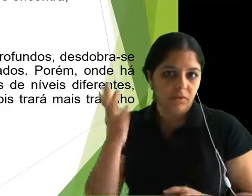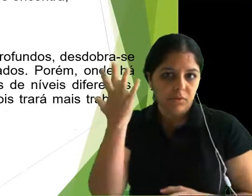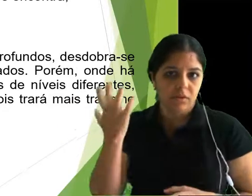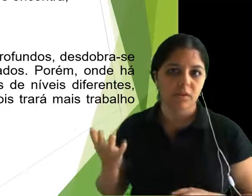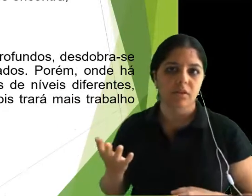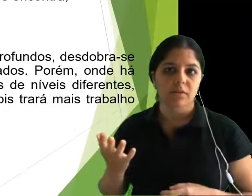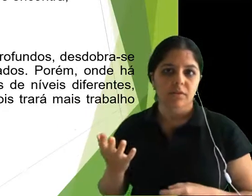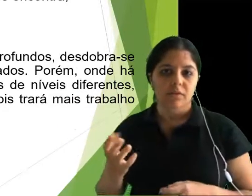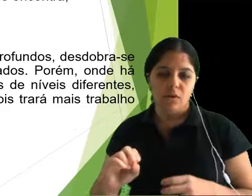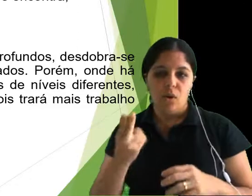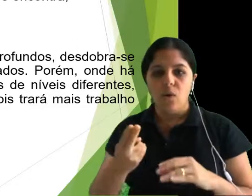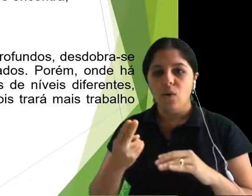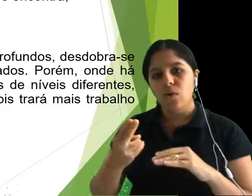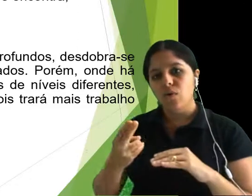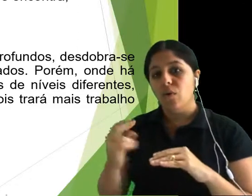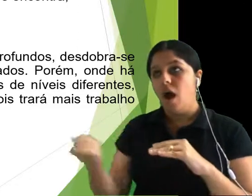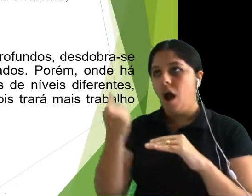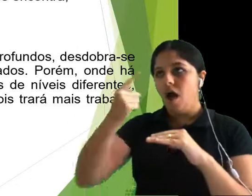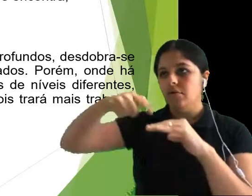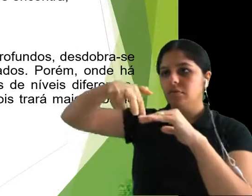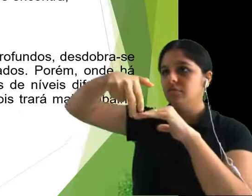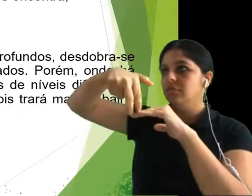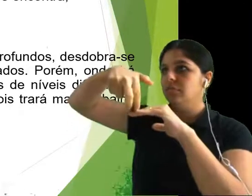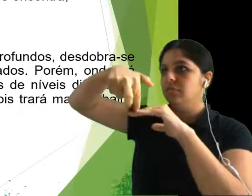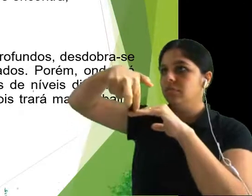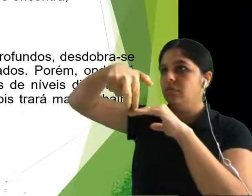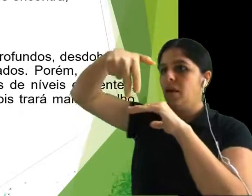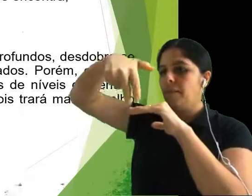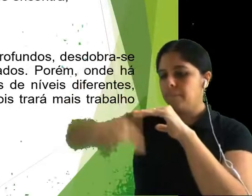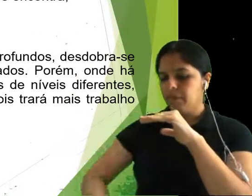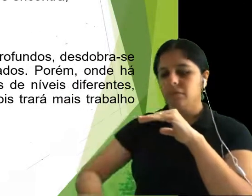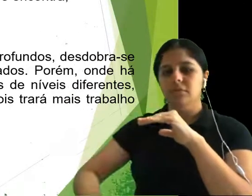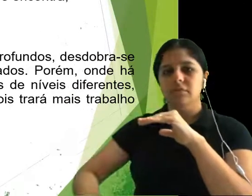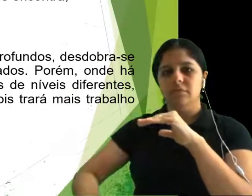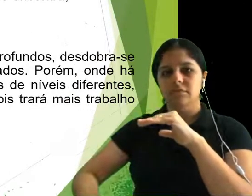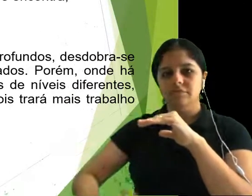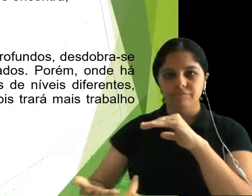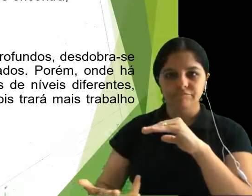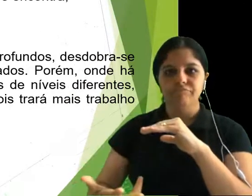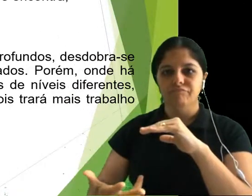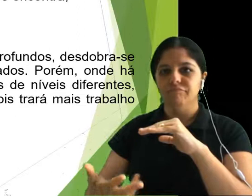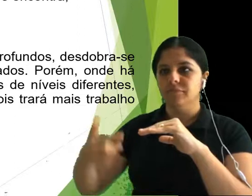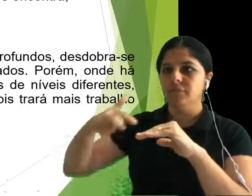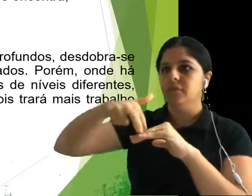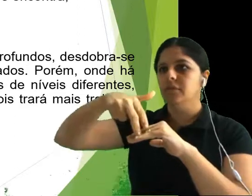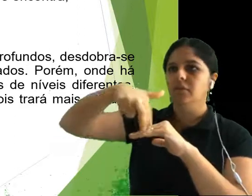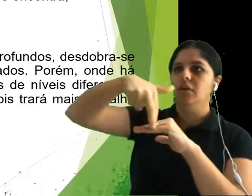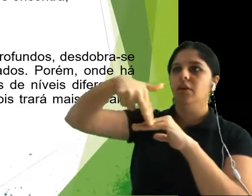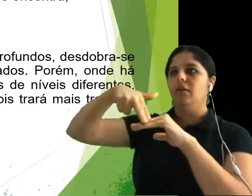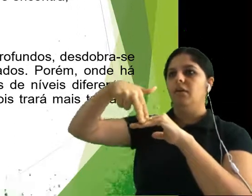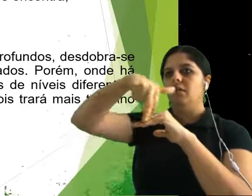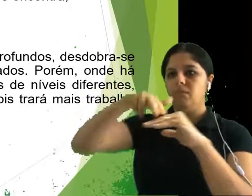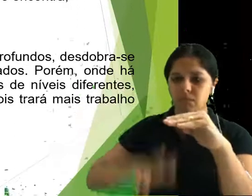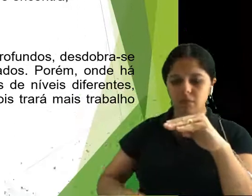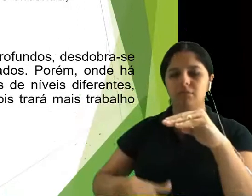um nível anterior, né? Quem trabalha em altura caiu de uma escada para baixo, ou caiu de um terceiro andar para um